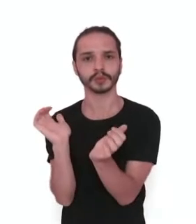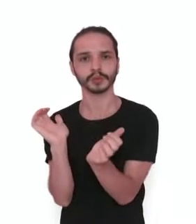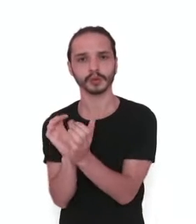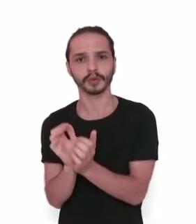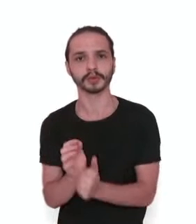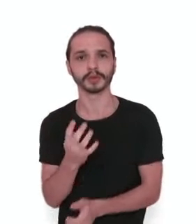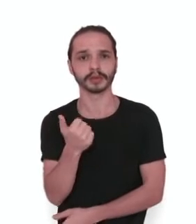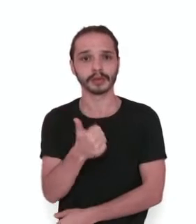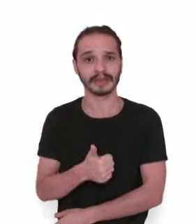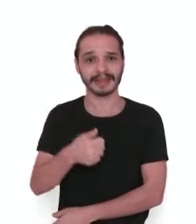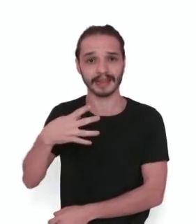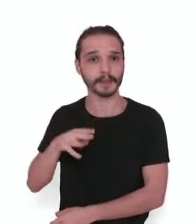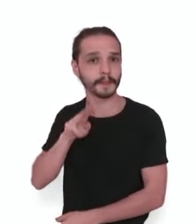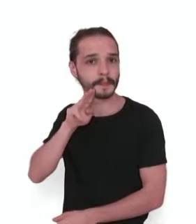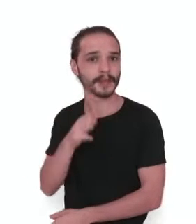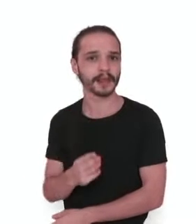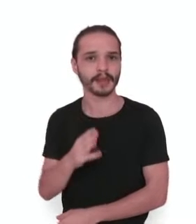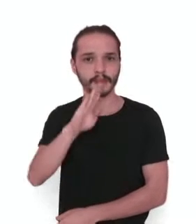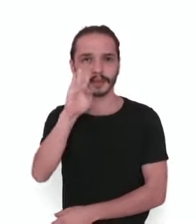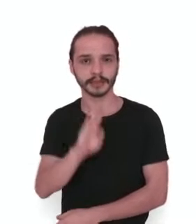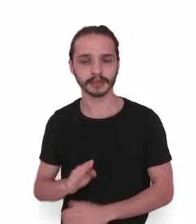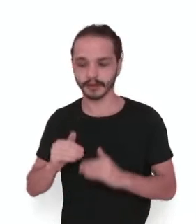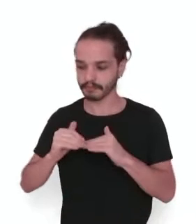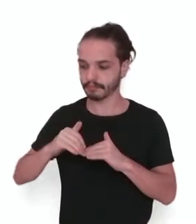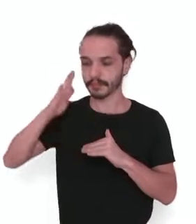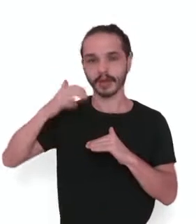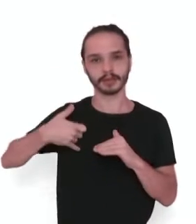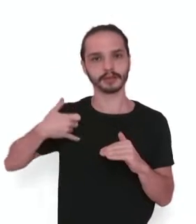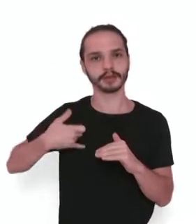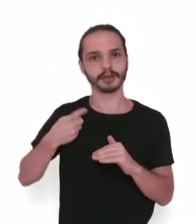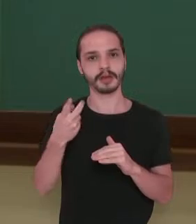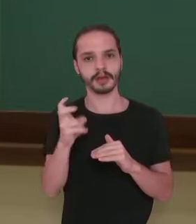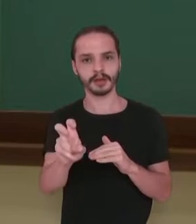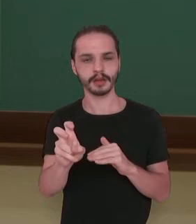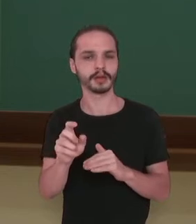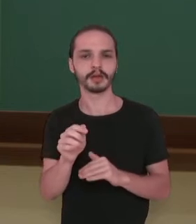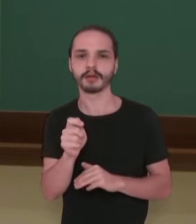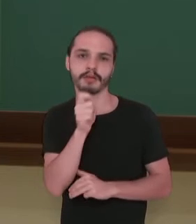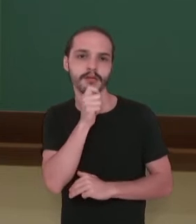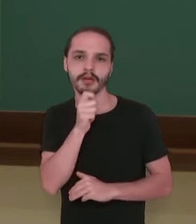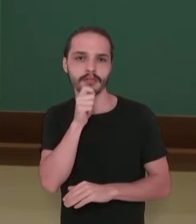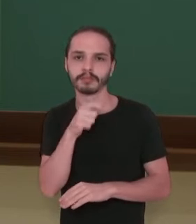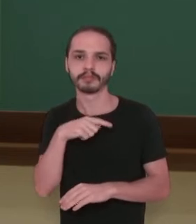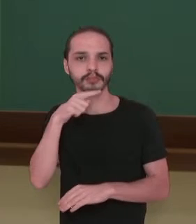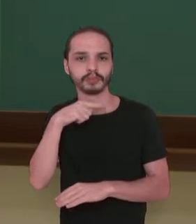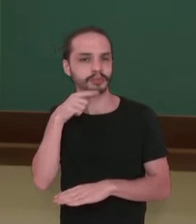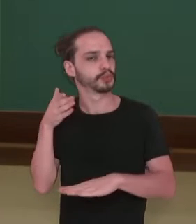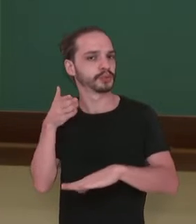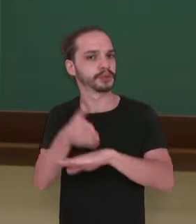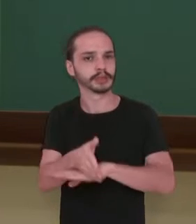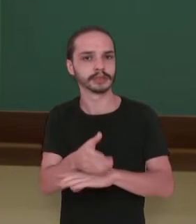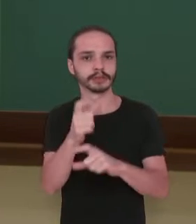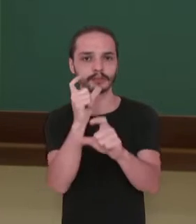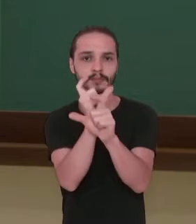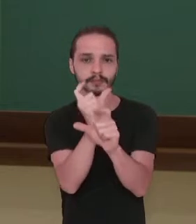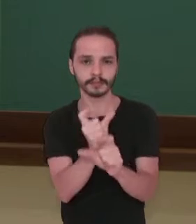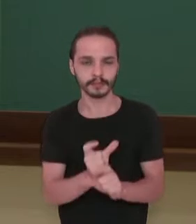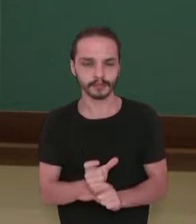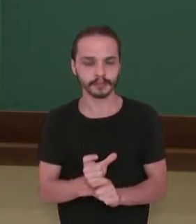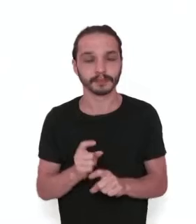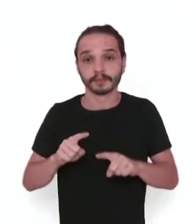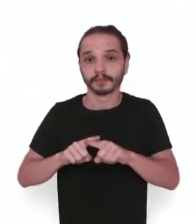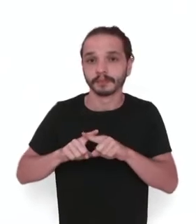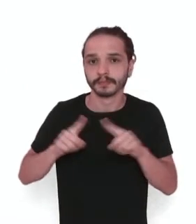de brasileiros acima de 15 anos que não conseguiram ter acesso à alfabetização.